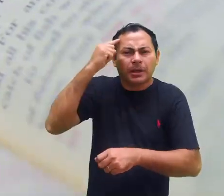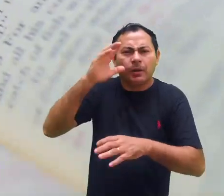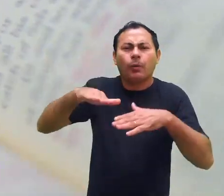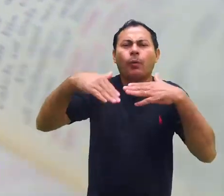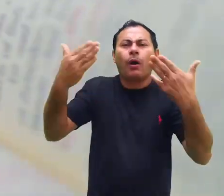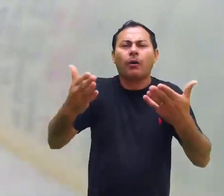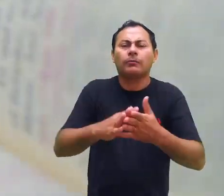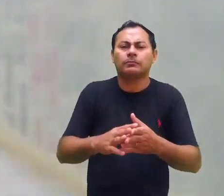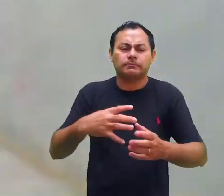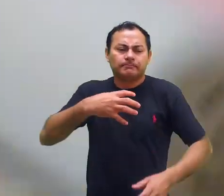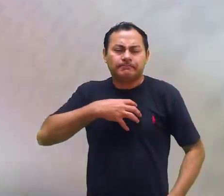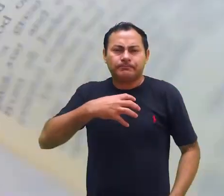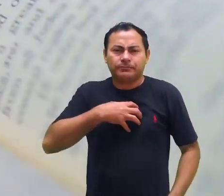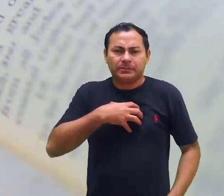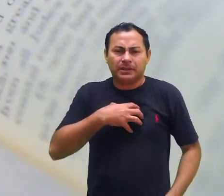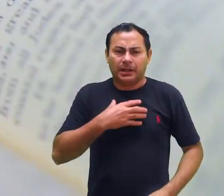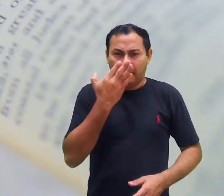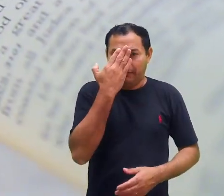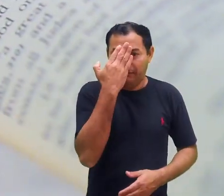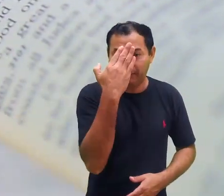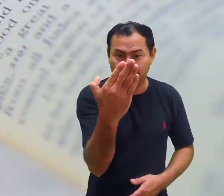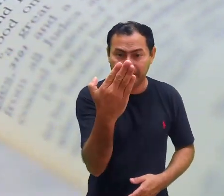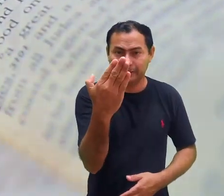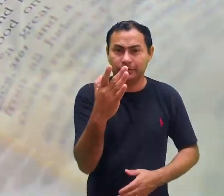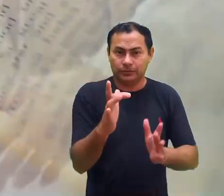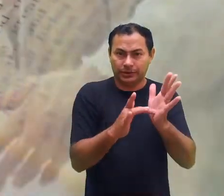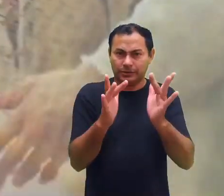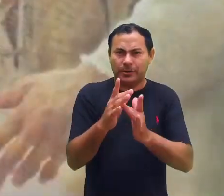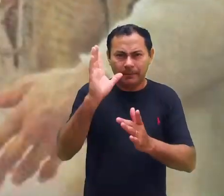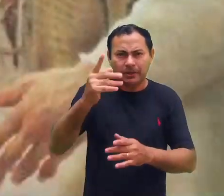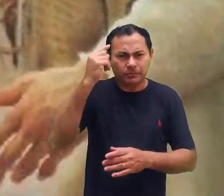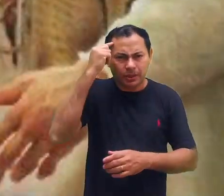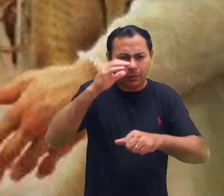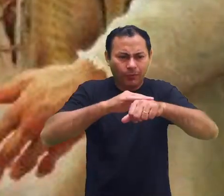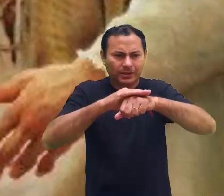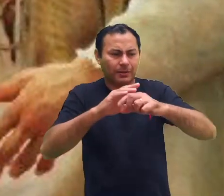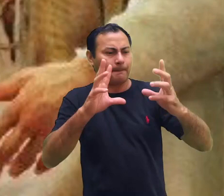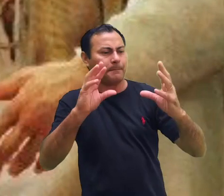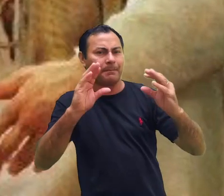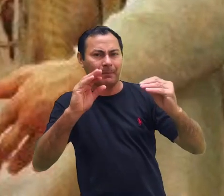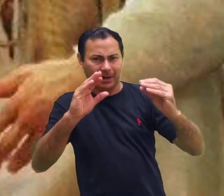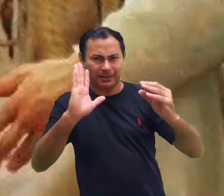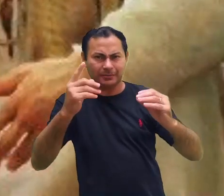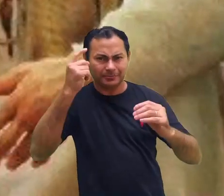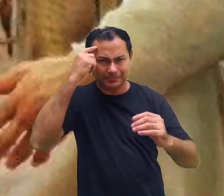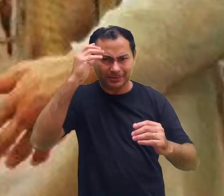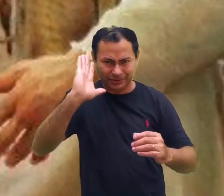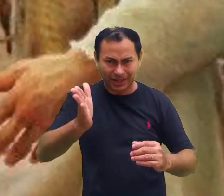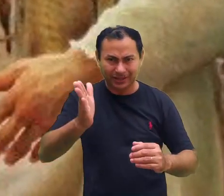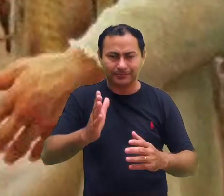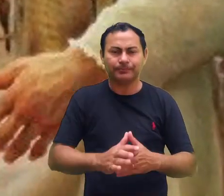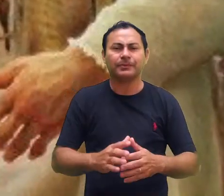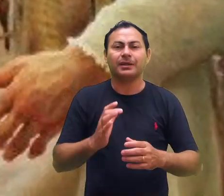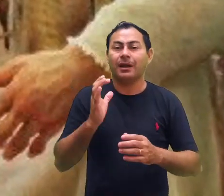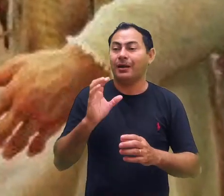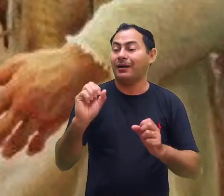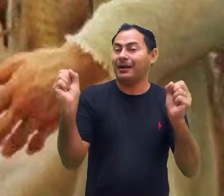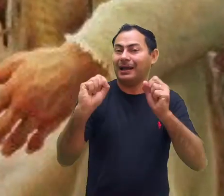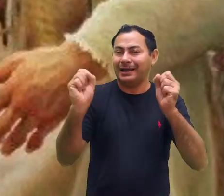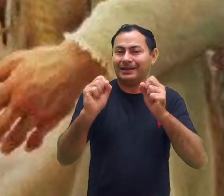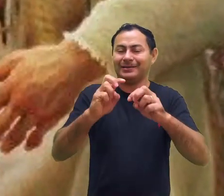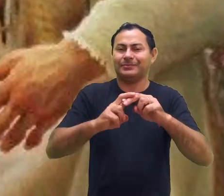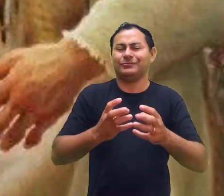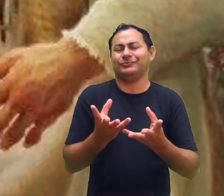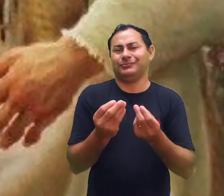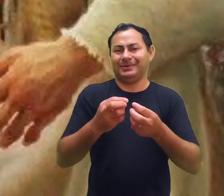qual seria a sensação de estar frente a frente com Jesus, conversando com Ele? Isso seria